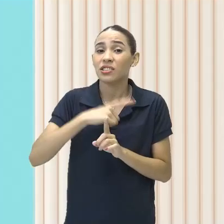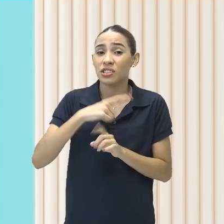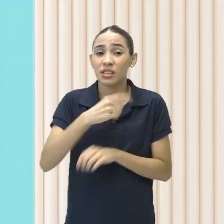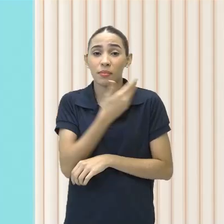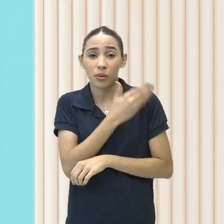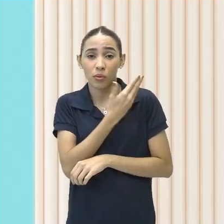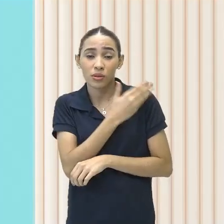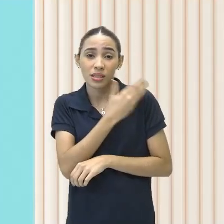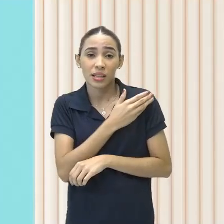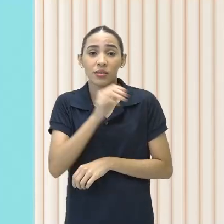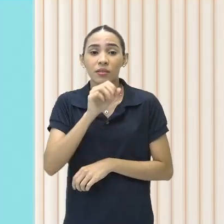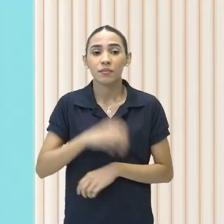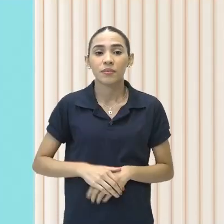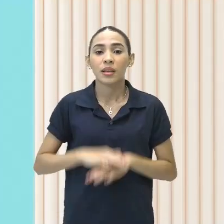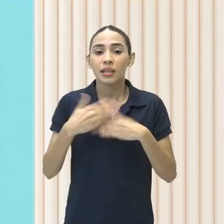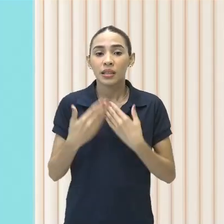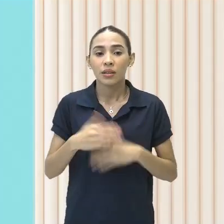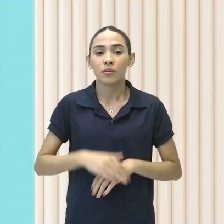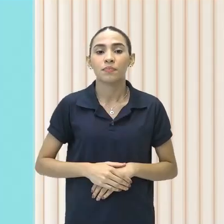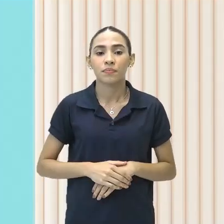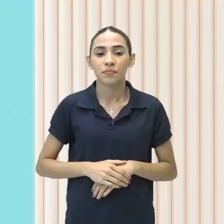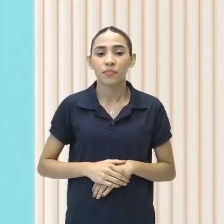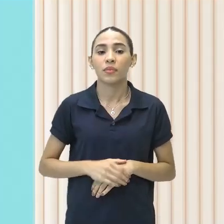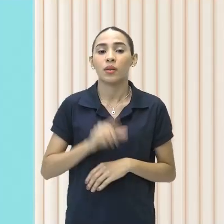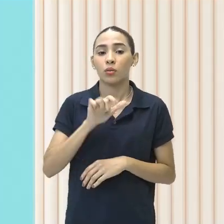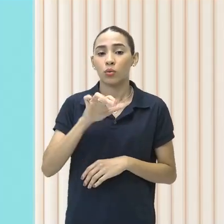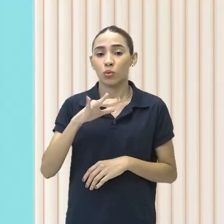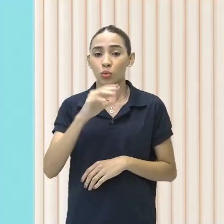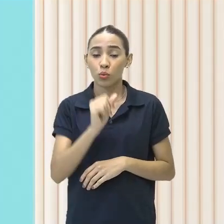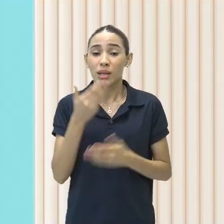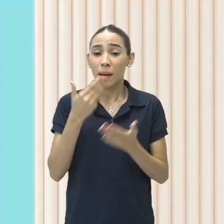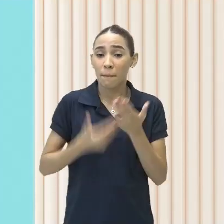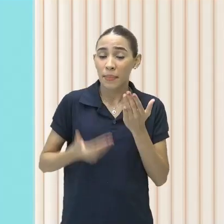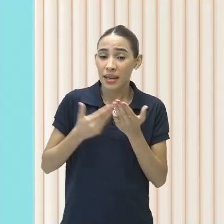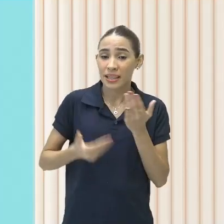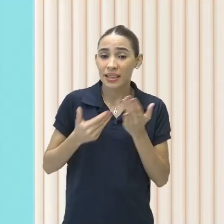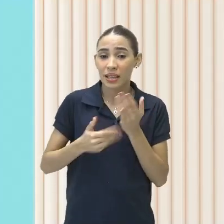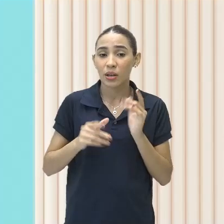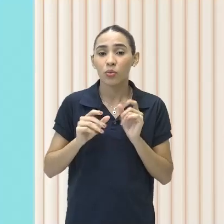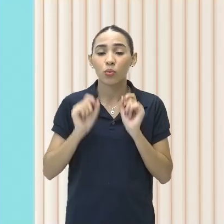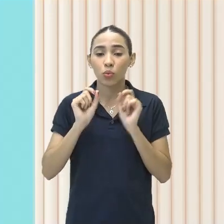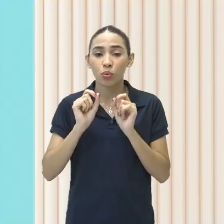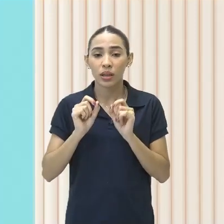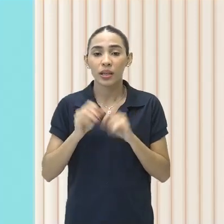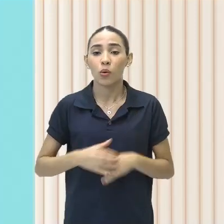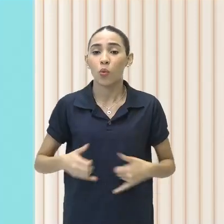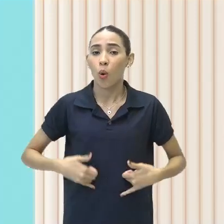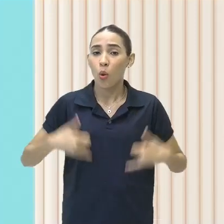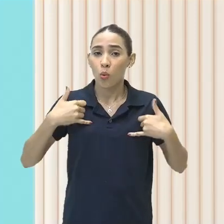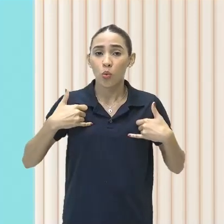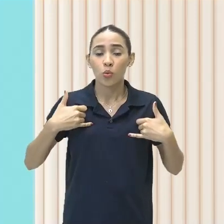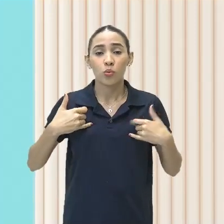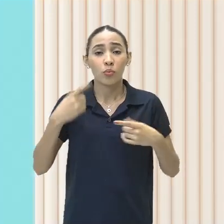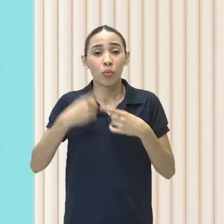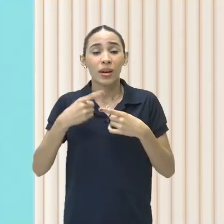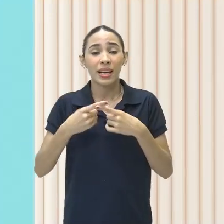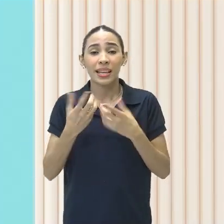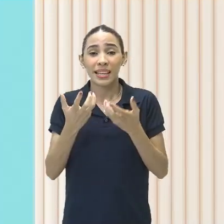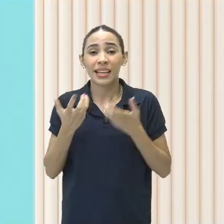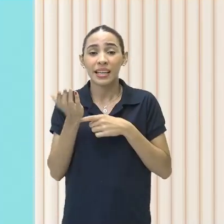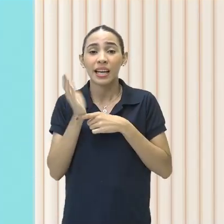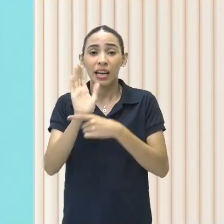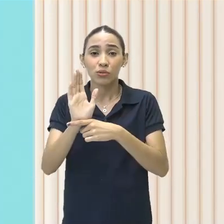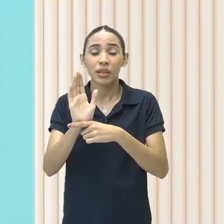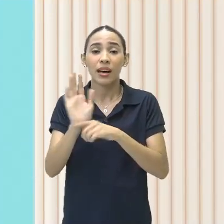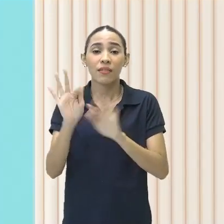um estrangeiro, Lúcia por perder a honra, lembrando que ela perdeu a honra para o bem da família dela, para a família dela